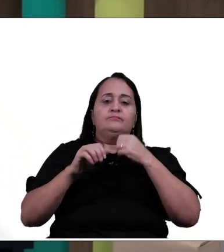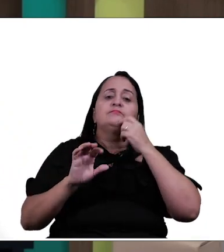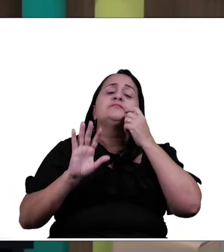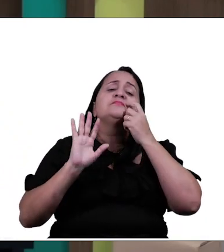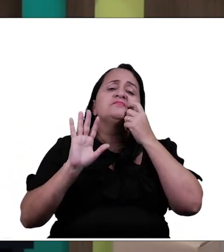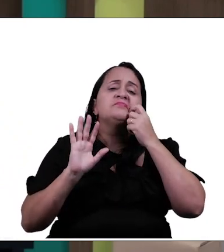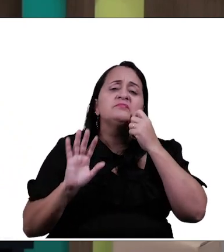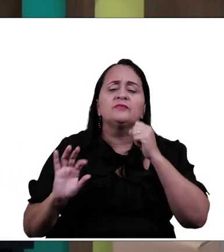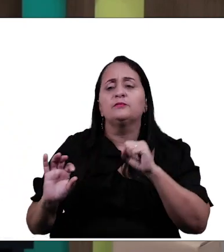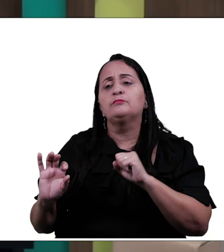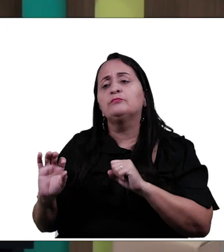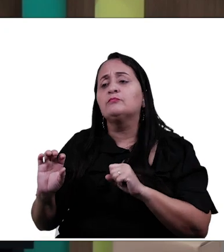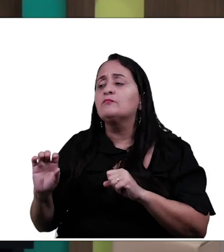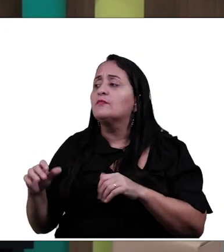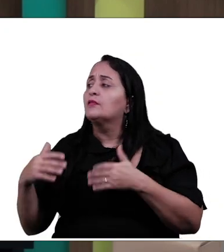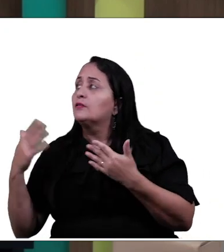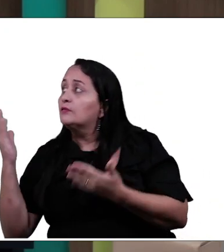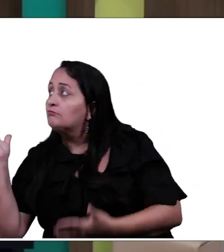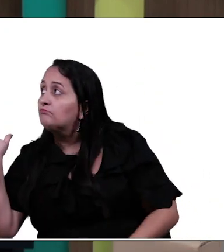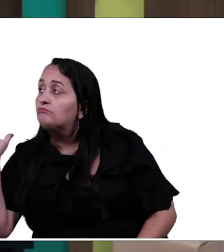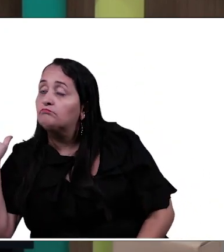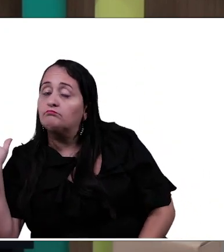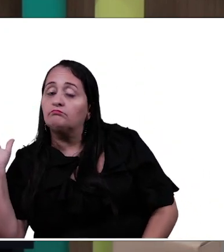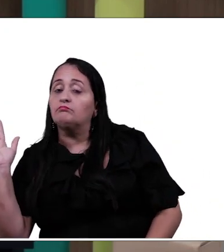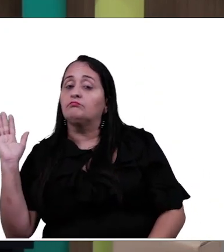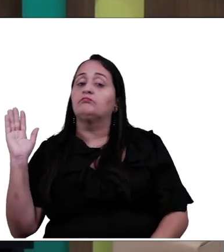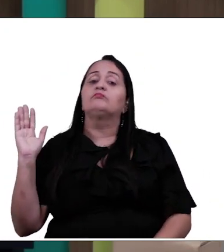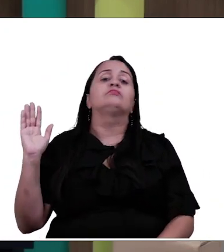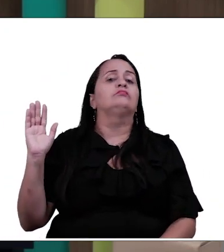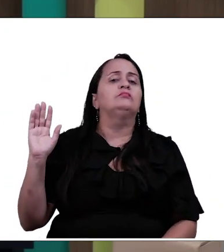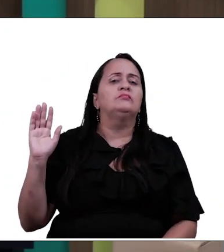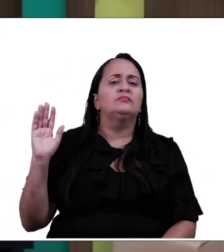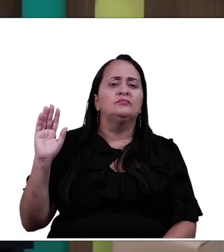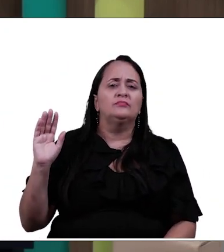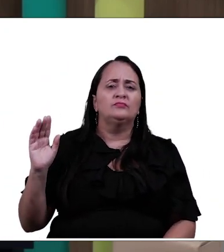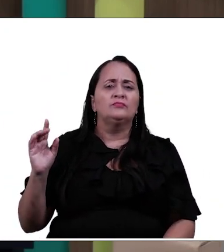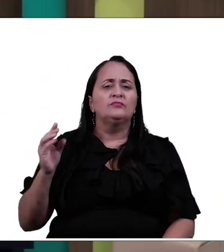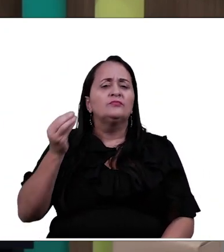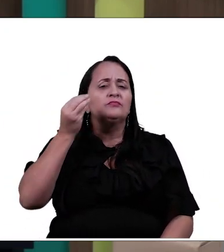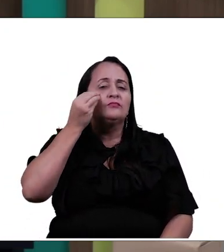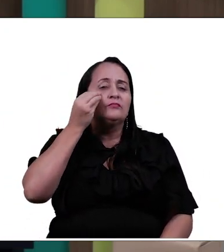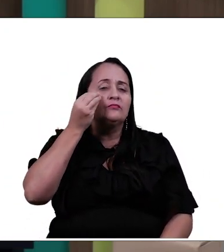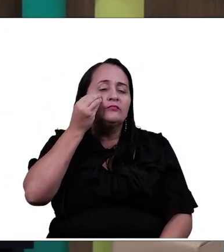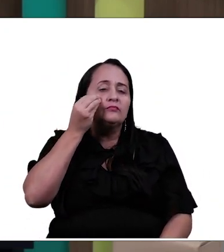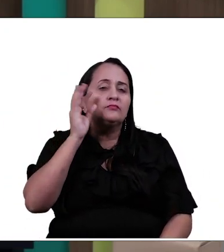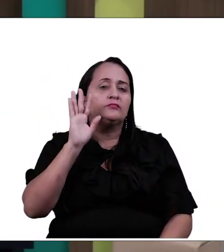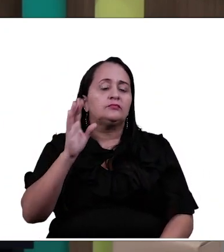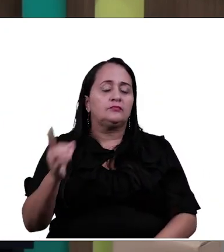simples do tipo, essa que nós acabamos de ver, ela é composta.